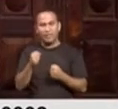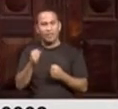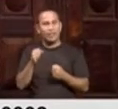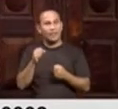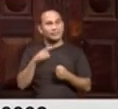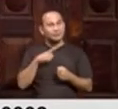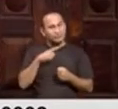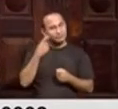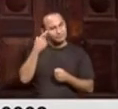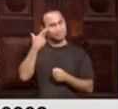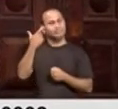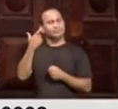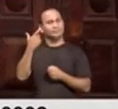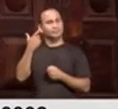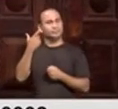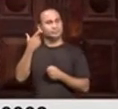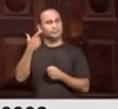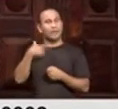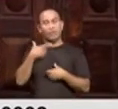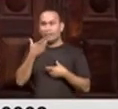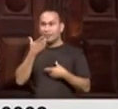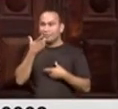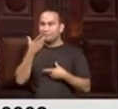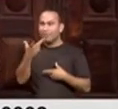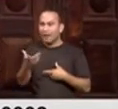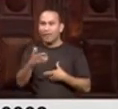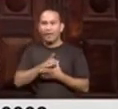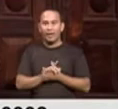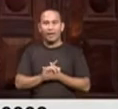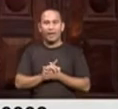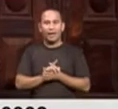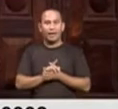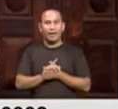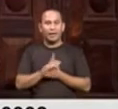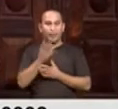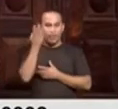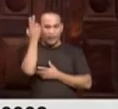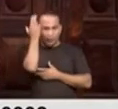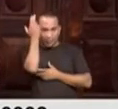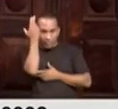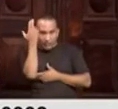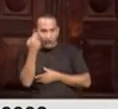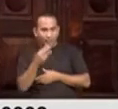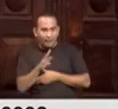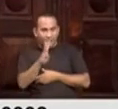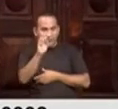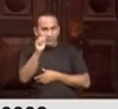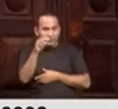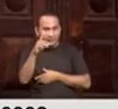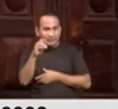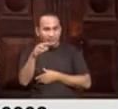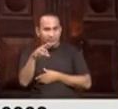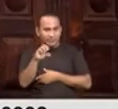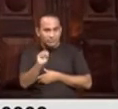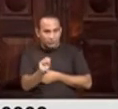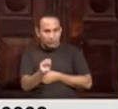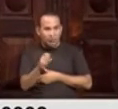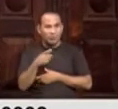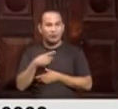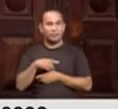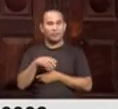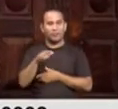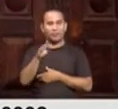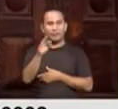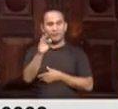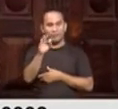aqui avaliando. E quero falar com a bancada do PSOL, ele é o Marco Coelho, o Anderson Nogueira, deputado Flávio